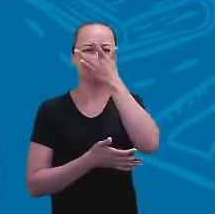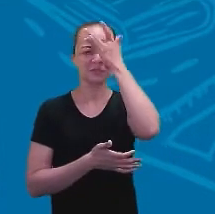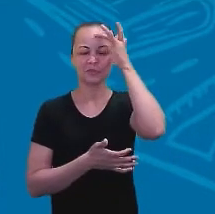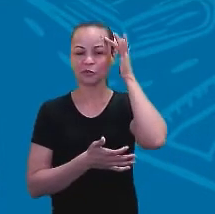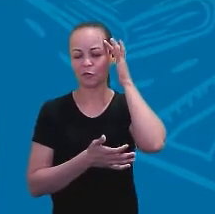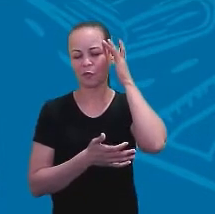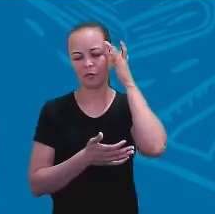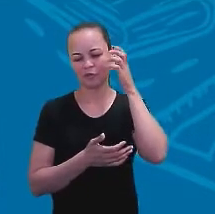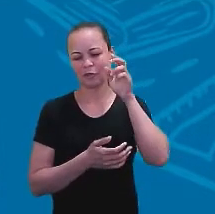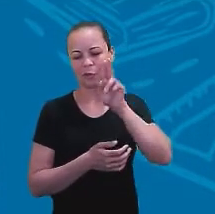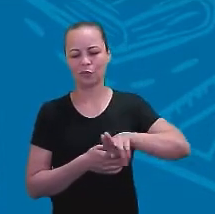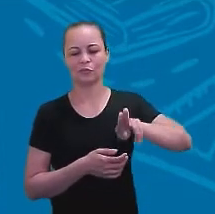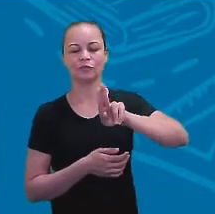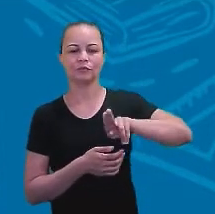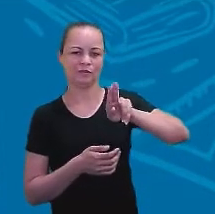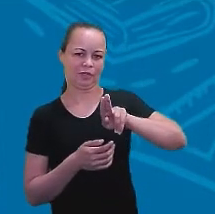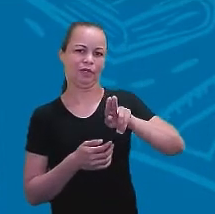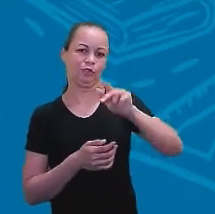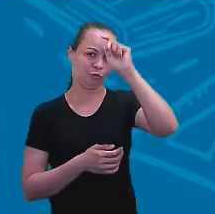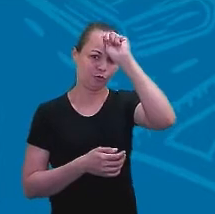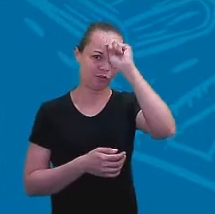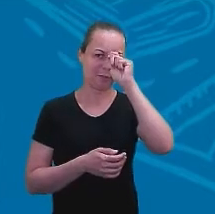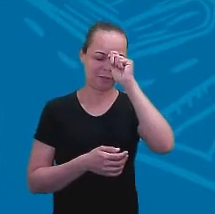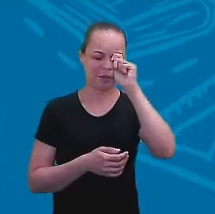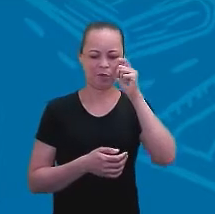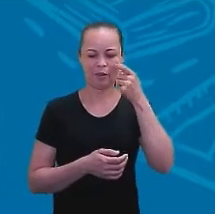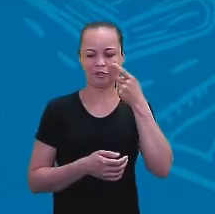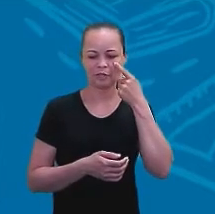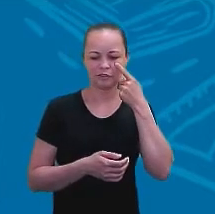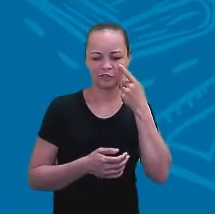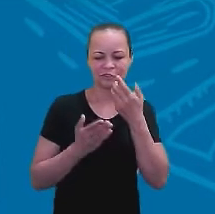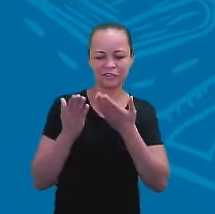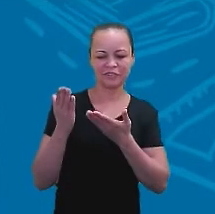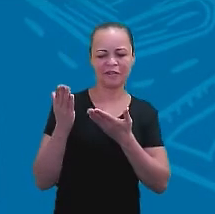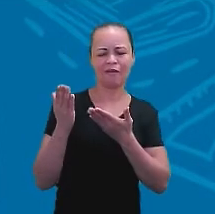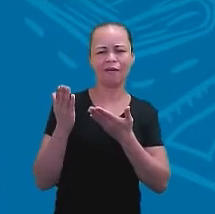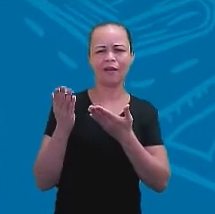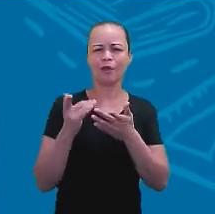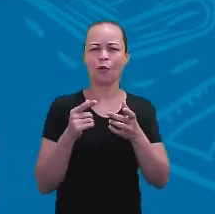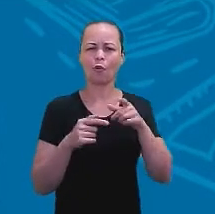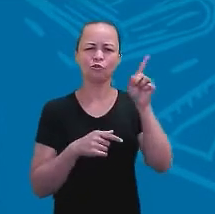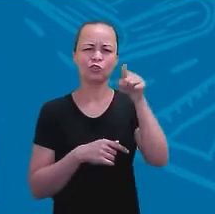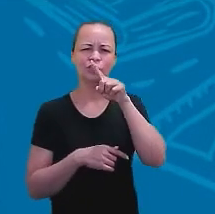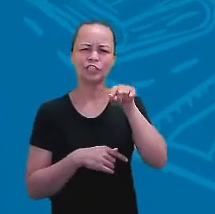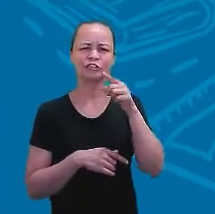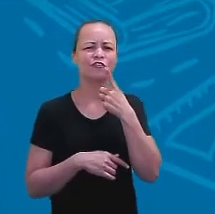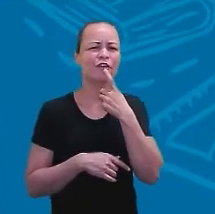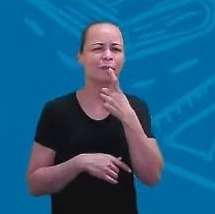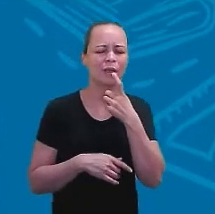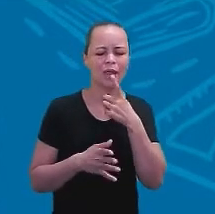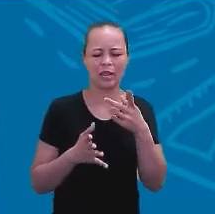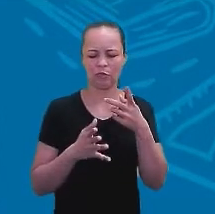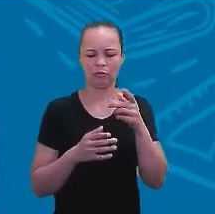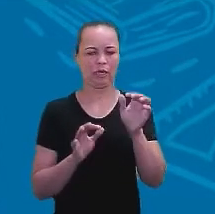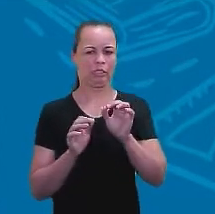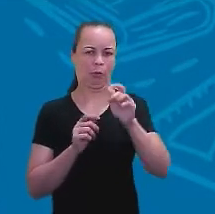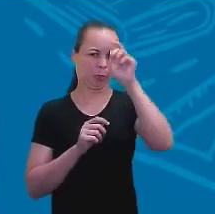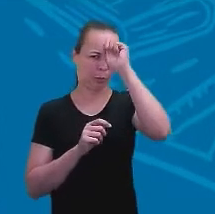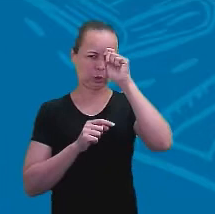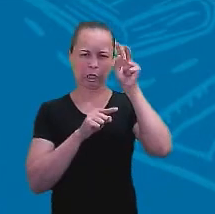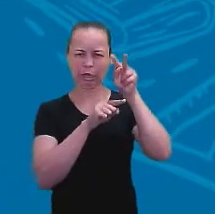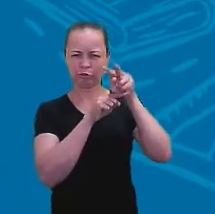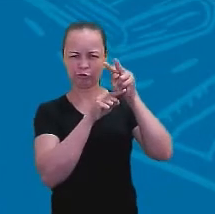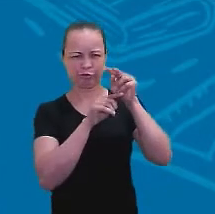ali, elas estão usando chapéu, né? E a gente consegue até identificar, né, com um X vermelhinho aí, as que não estão se protegendo